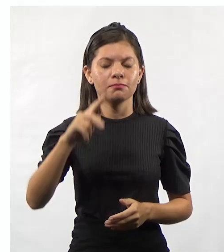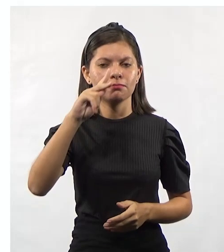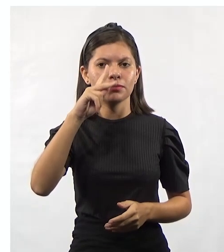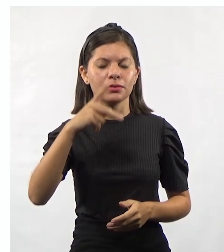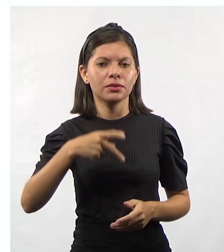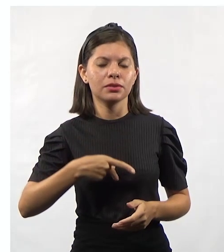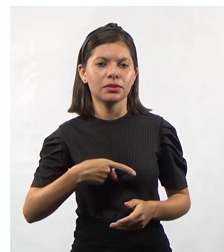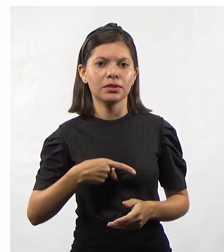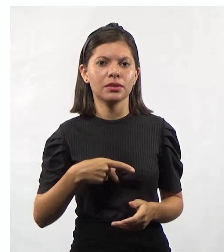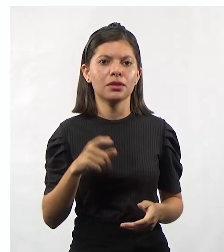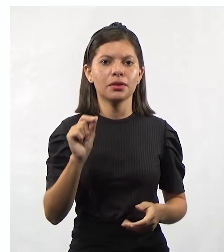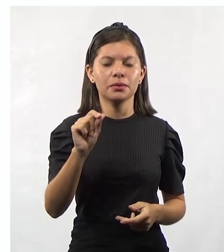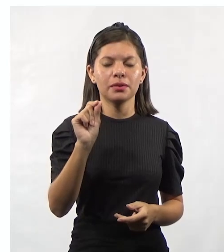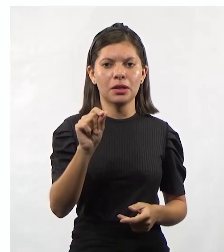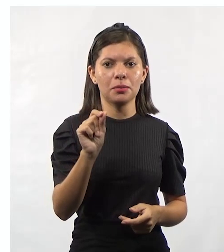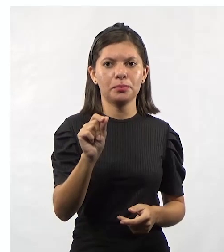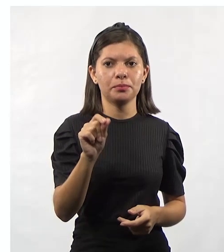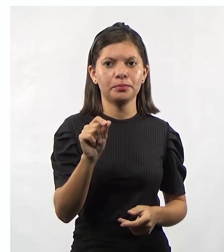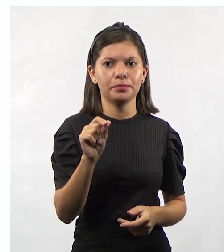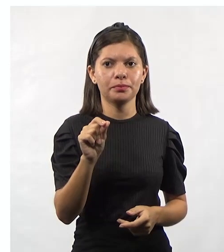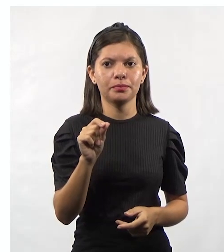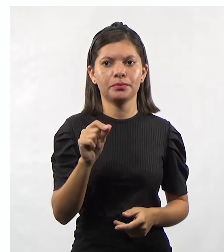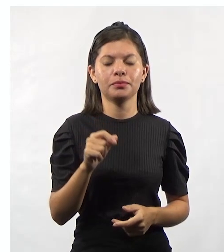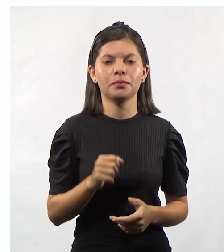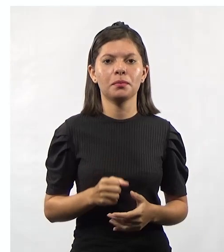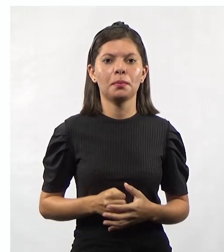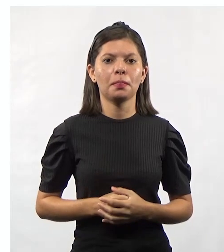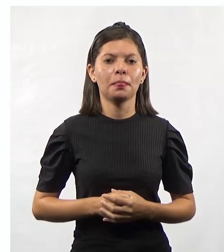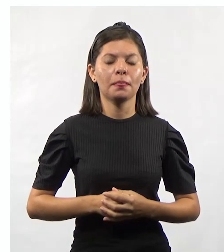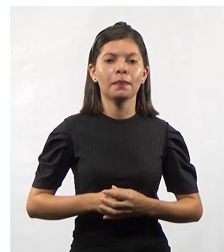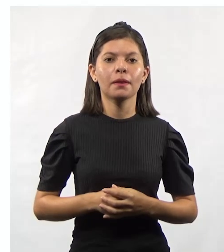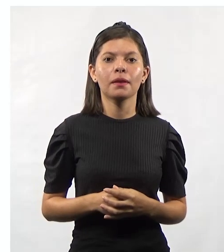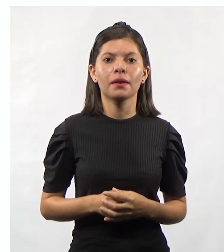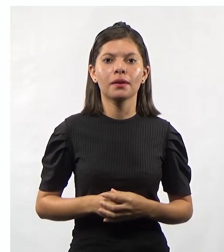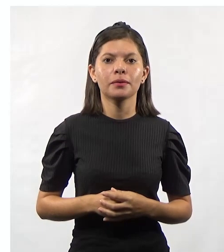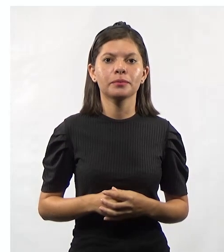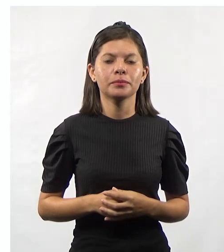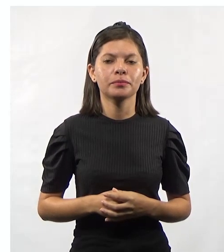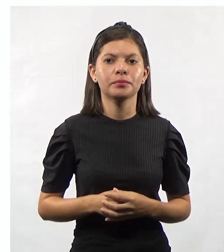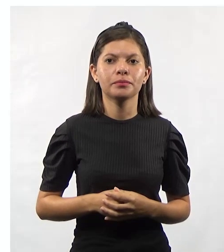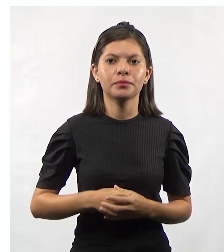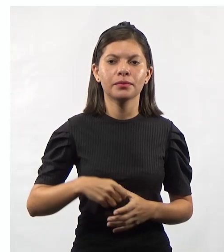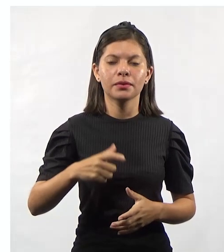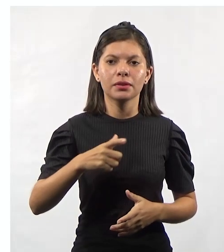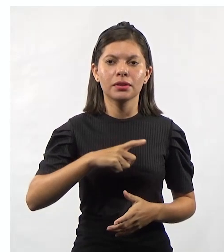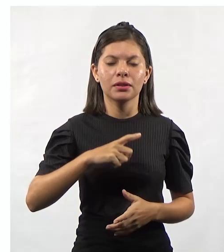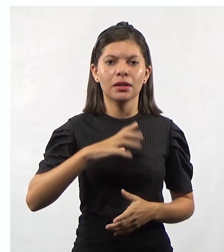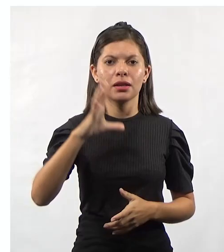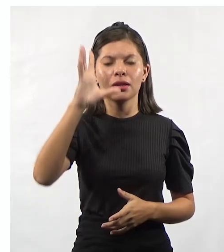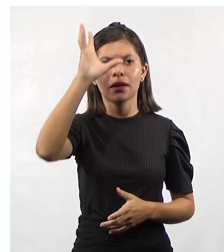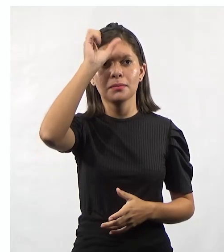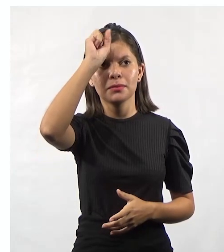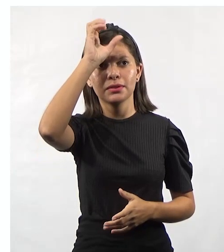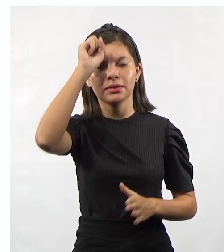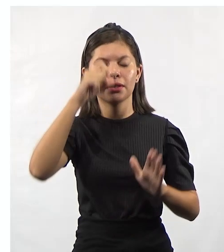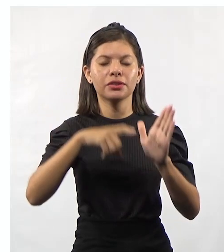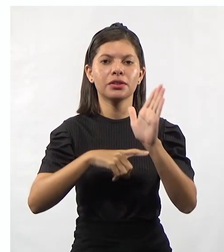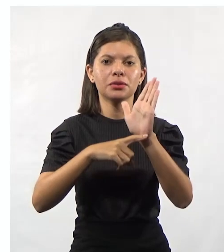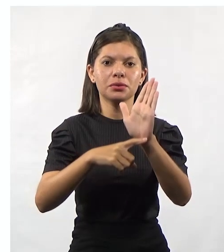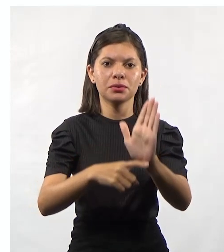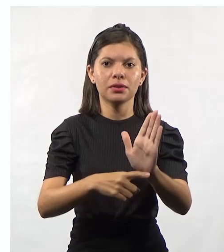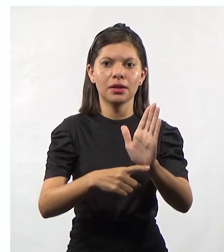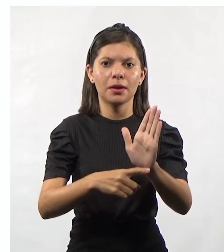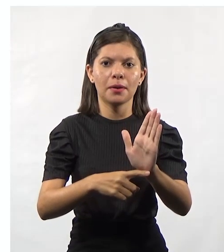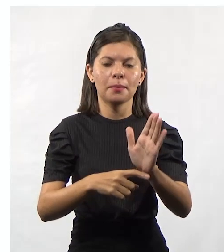si, que é o quê? Né? O fato de que nós temos que possibilitar aprendizagens